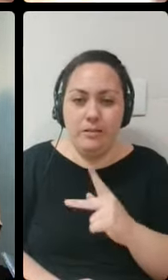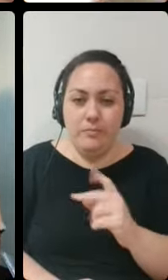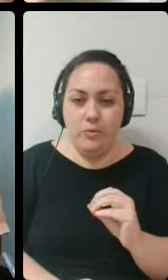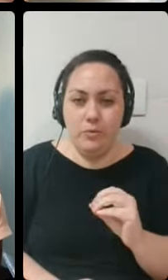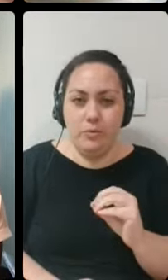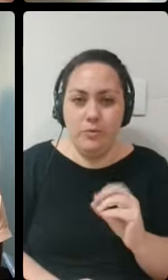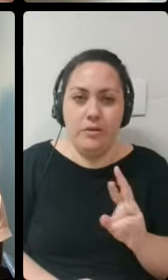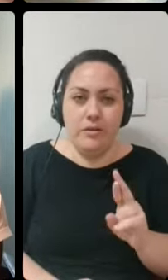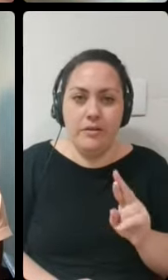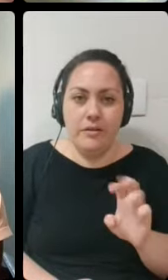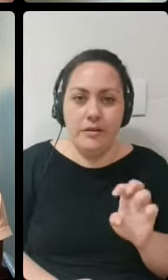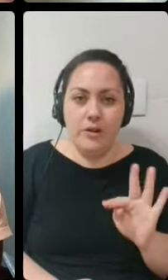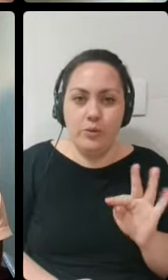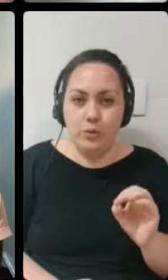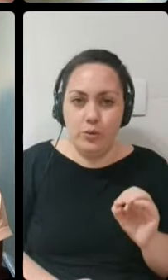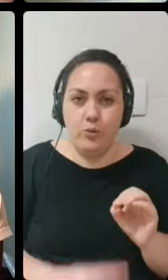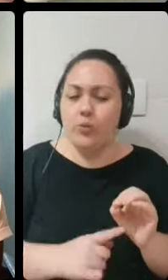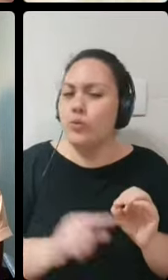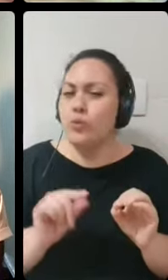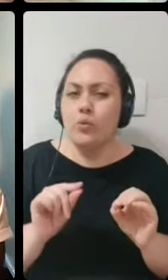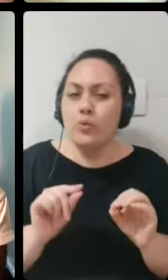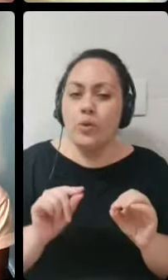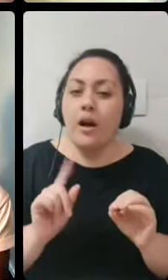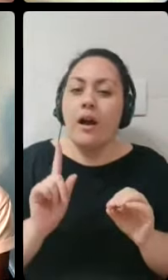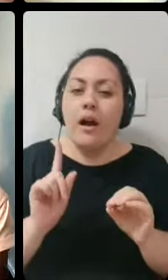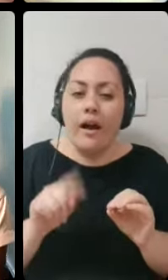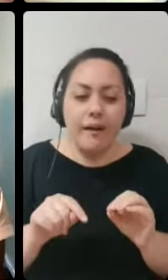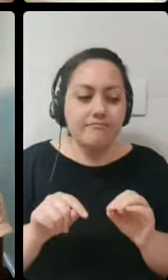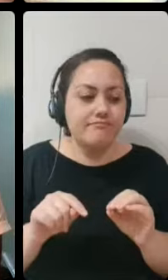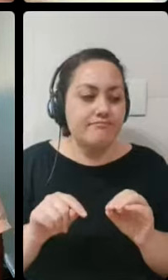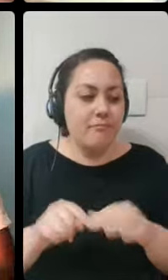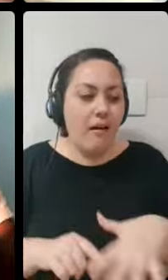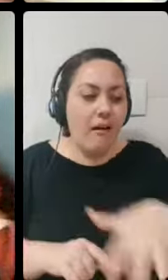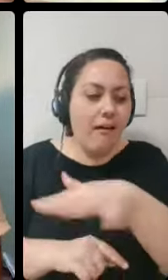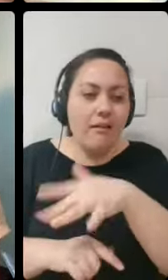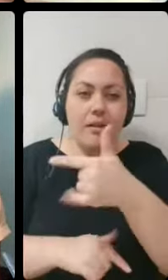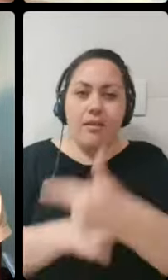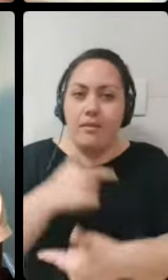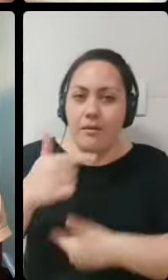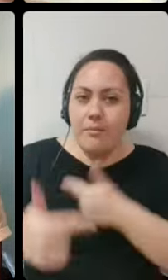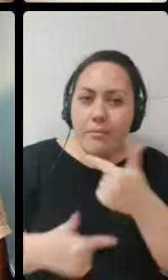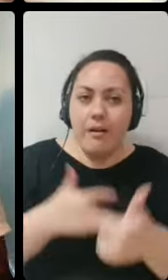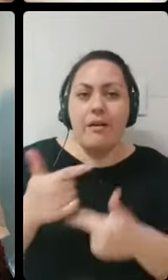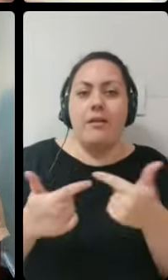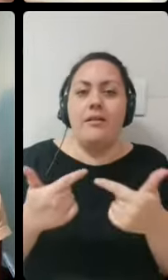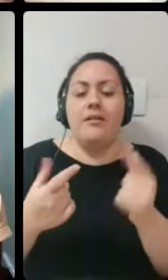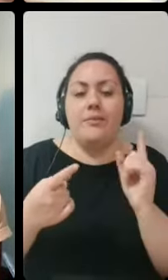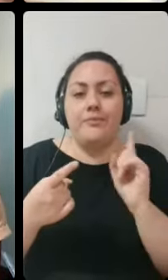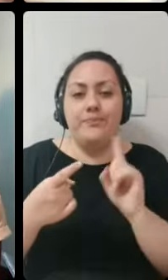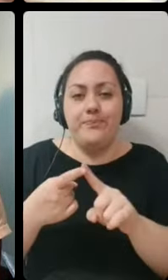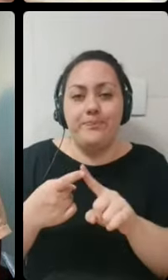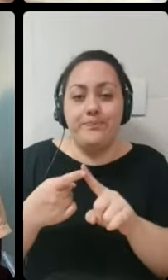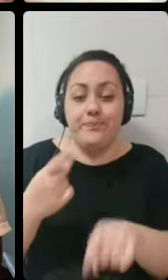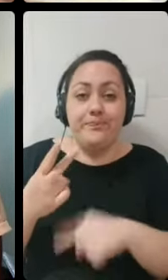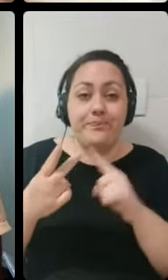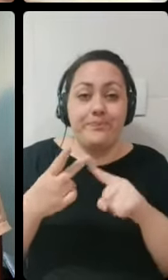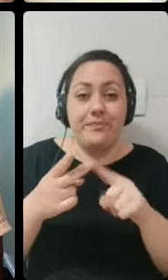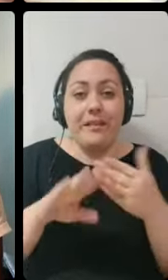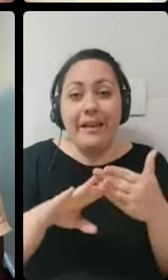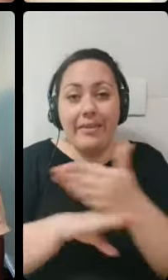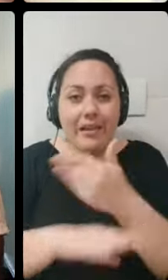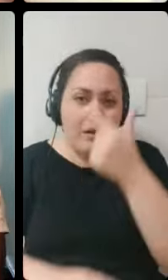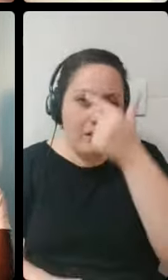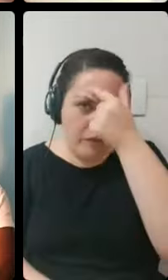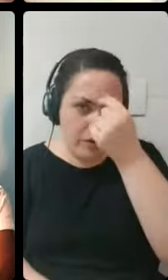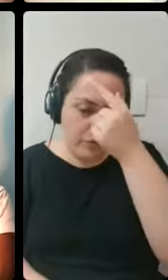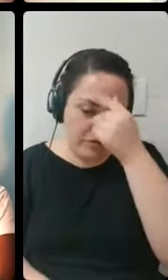gente fala sobre mercado de trabalho, ingresso no ensino superior, então a gente fala um pouco de educação, e a gente fala